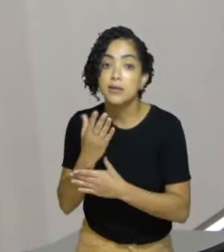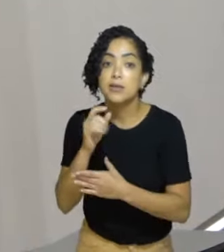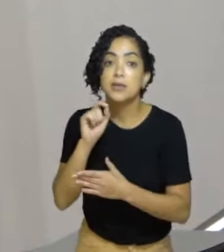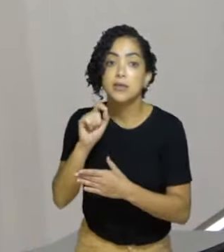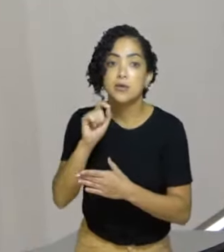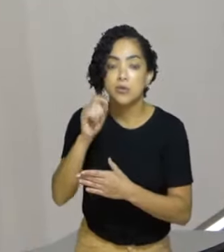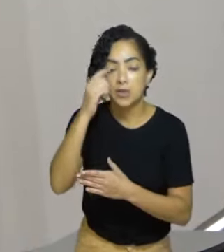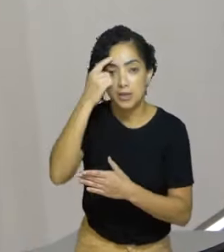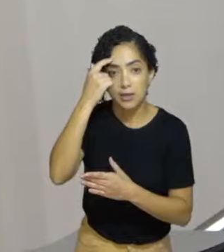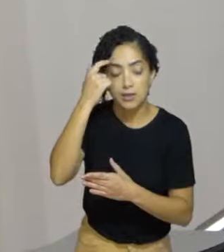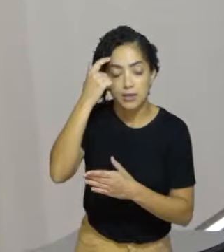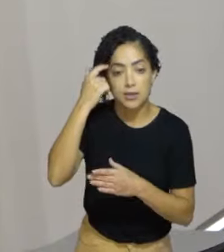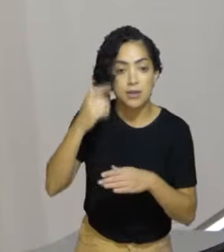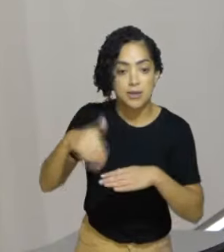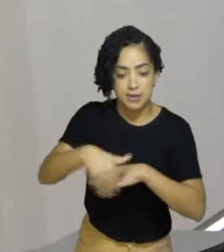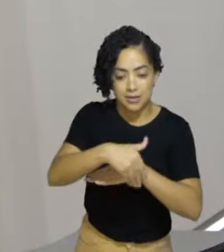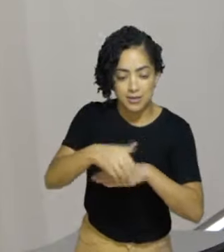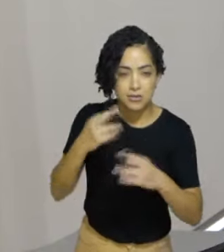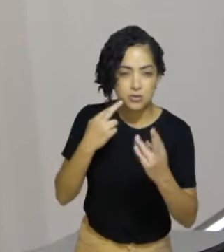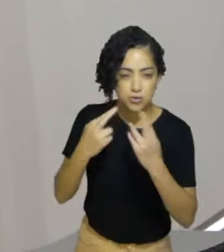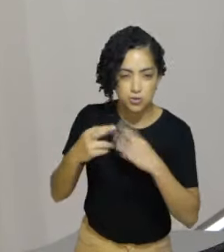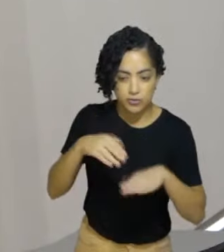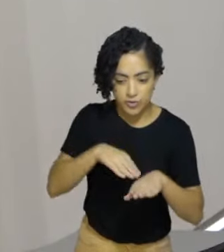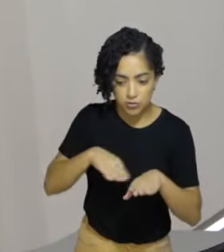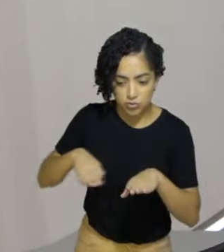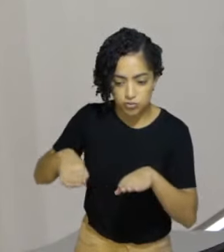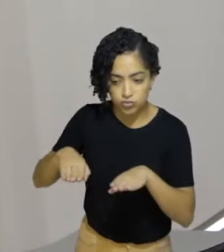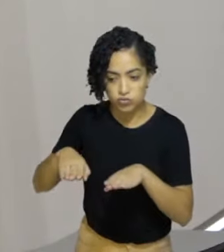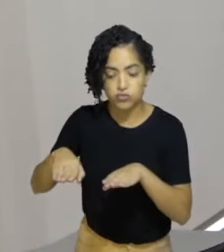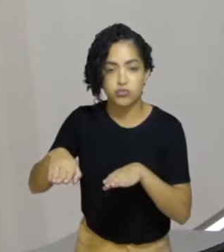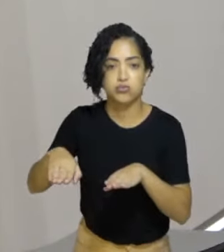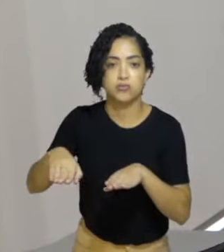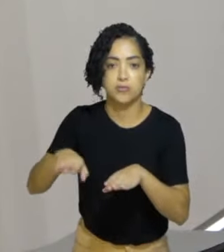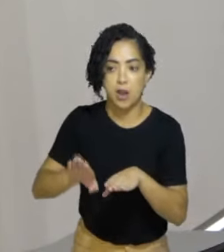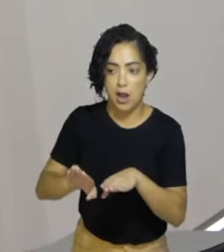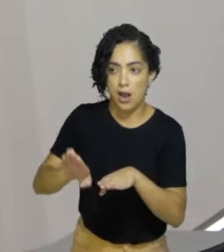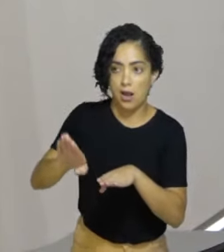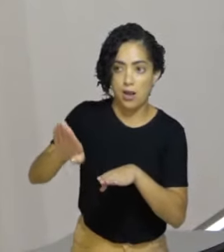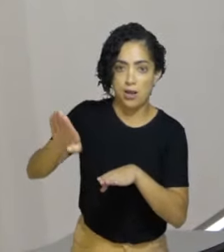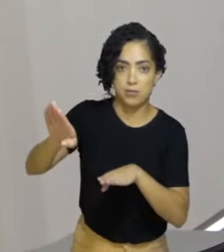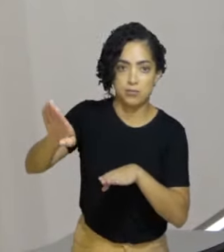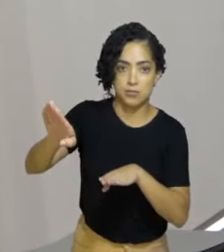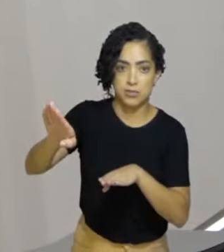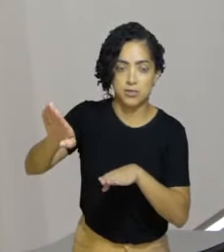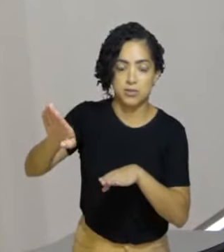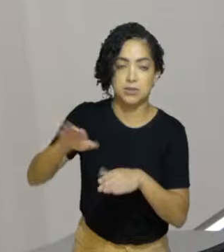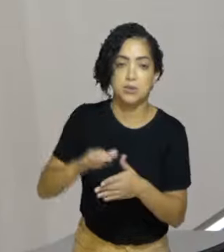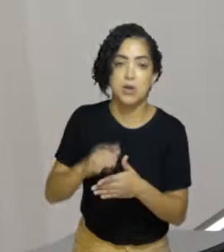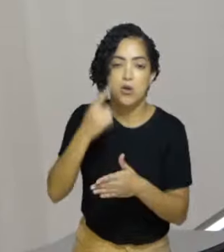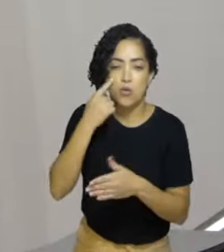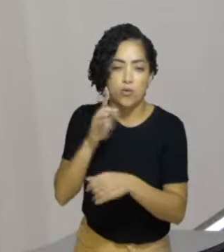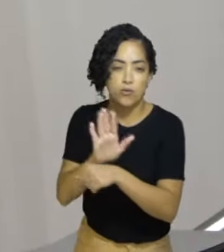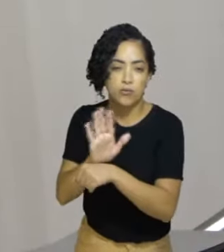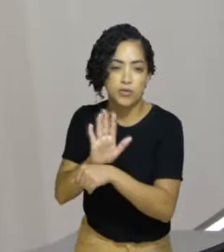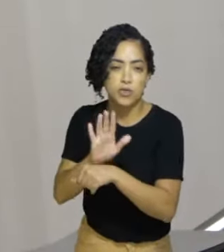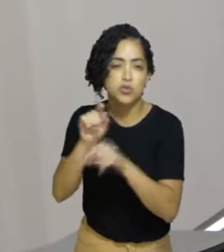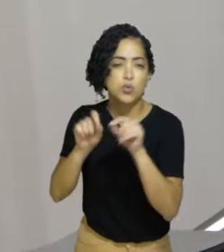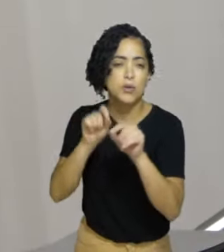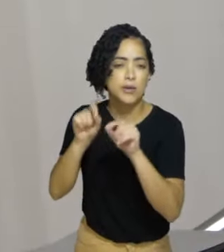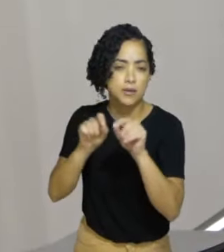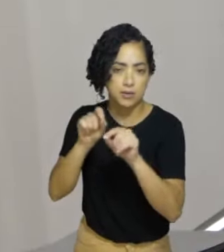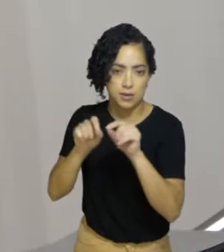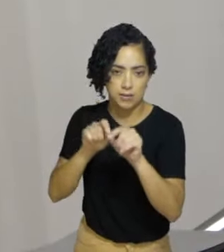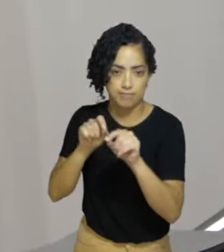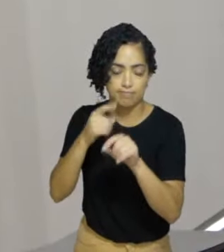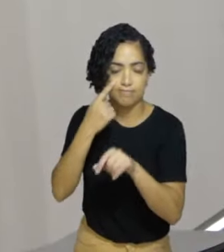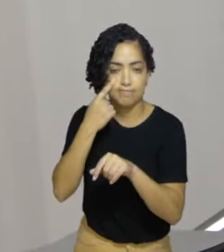nas rodovias estaduais. Nós gostaríamos de passar aqui um pequeno vídeo, o que é essa rampa